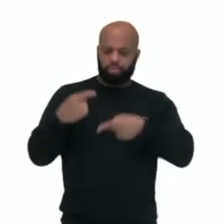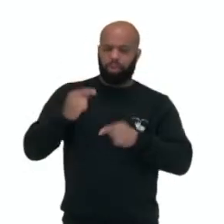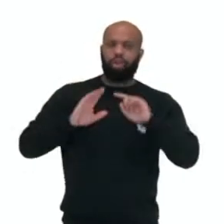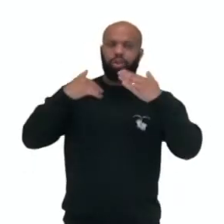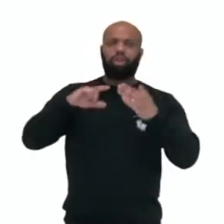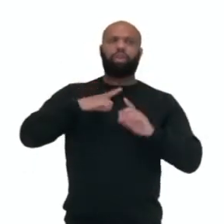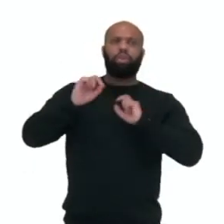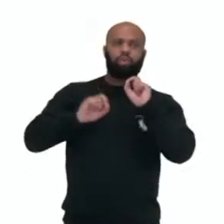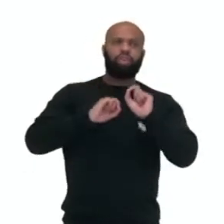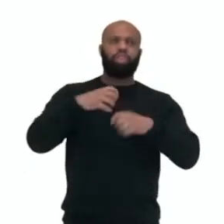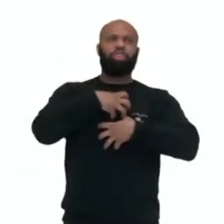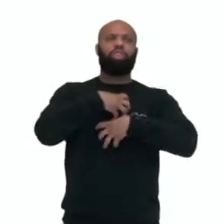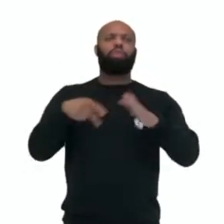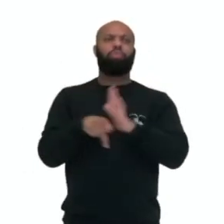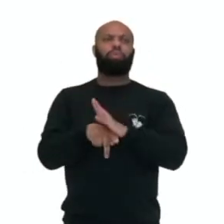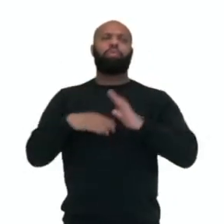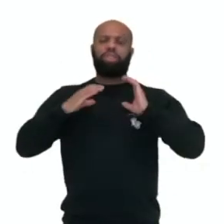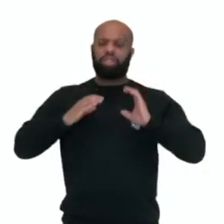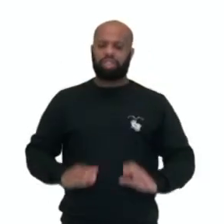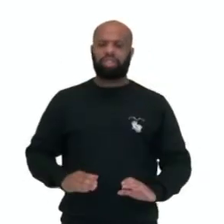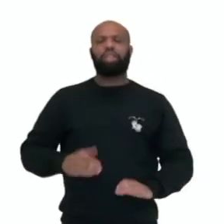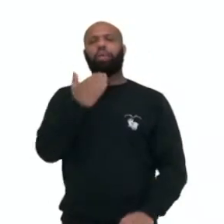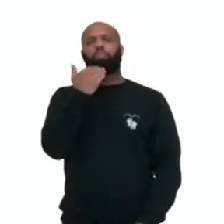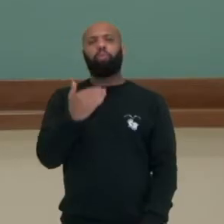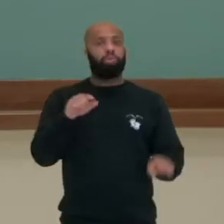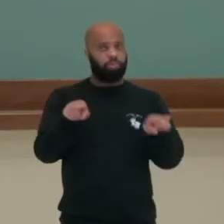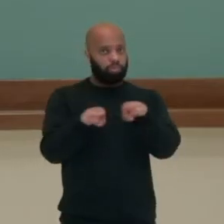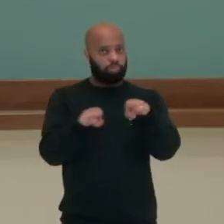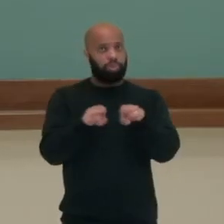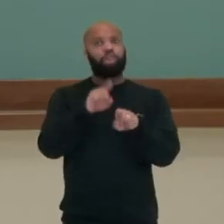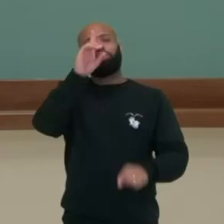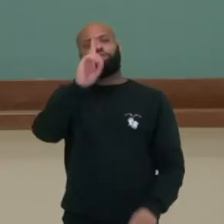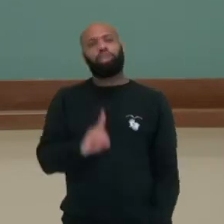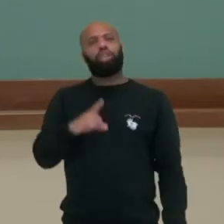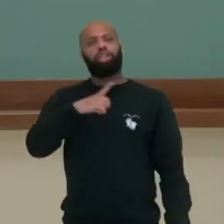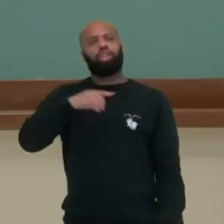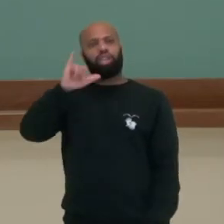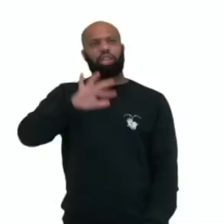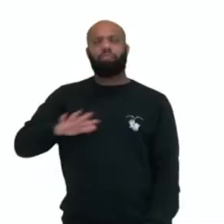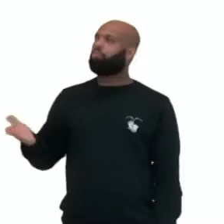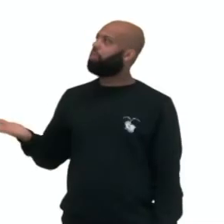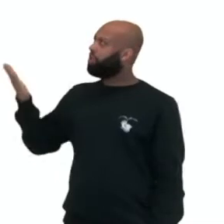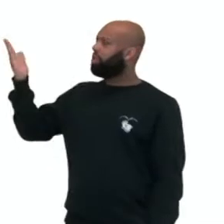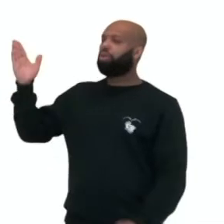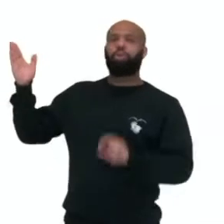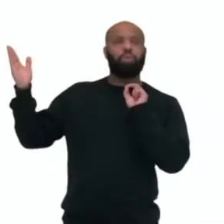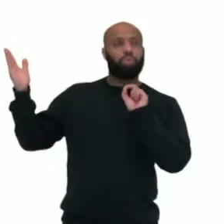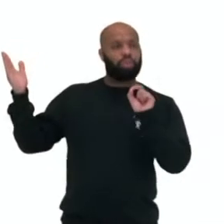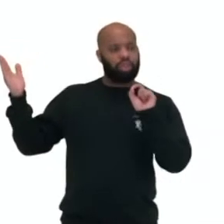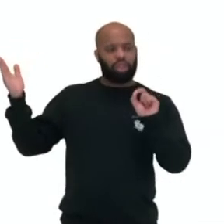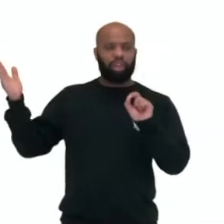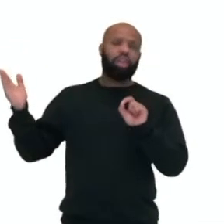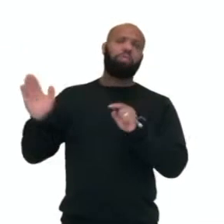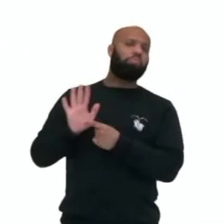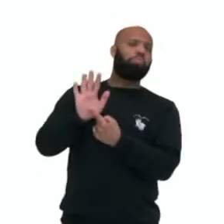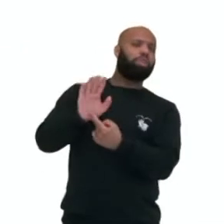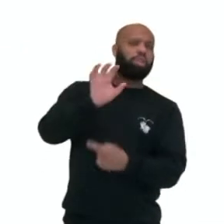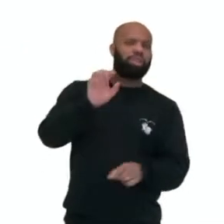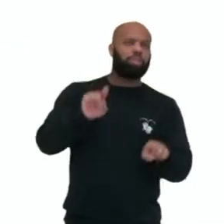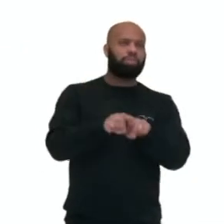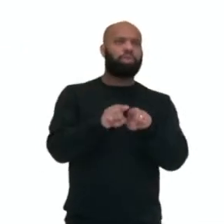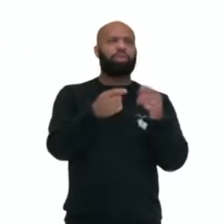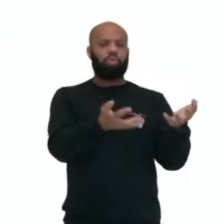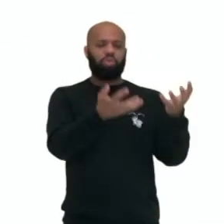sua cidadania, reivindicando seus direitos. Aliás, a imagem da sua tela mostra um pouco disso, né? Convidando